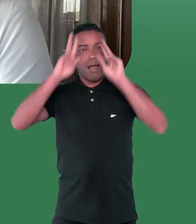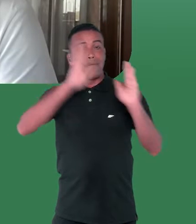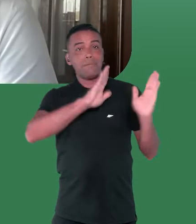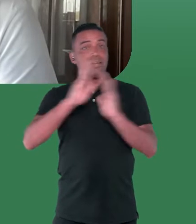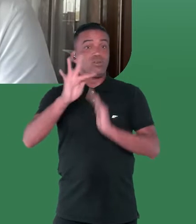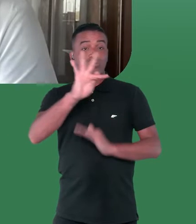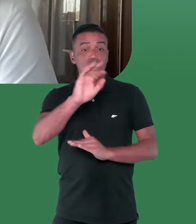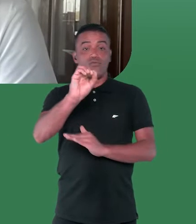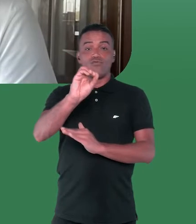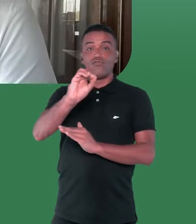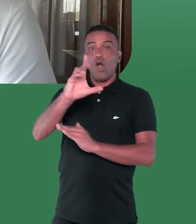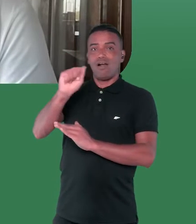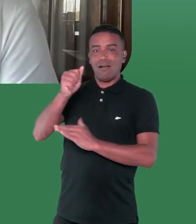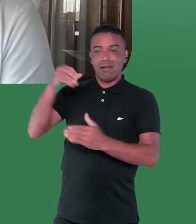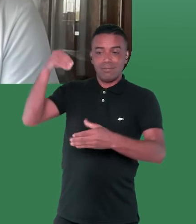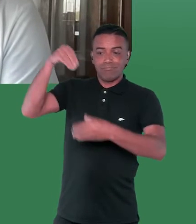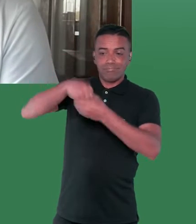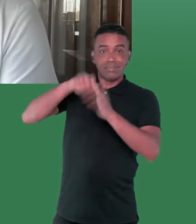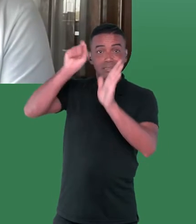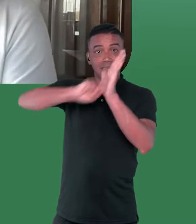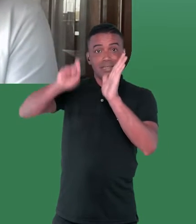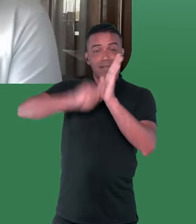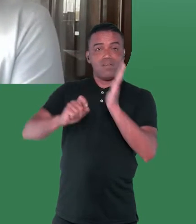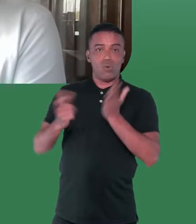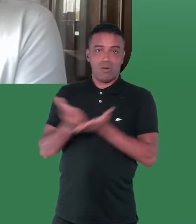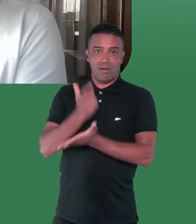de foca que você traz no livro.